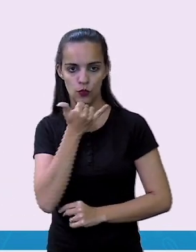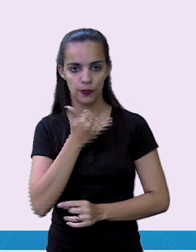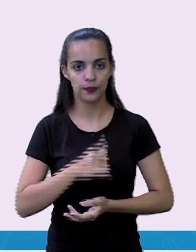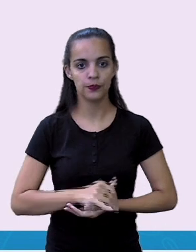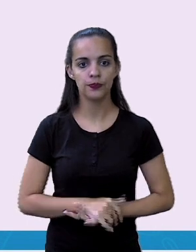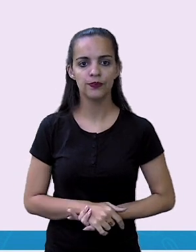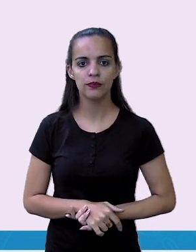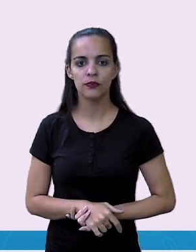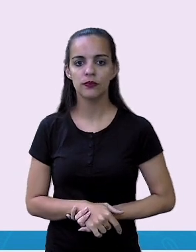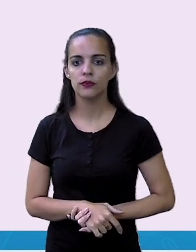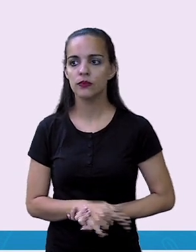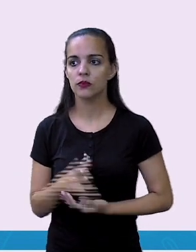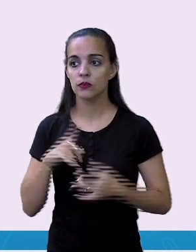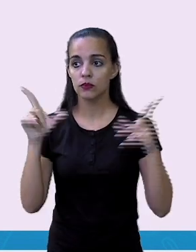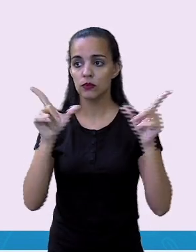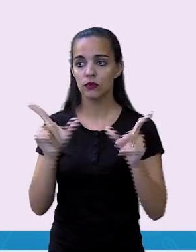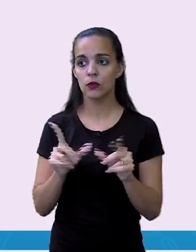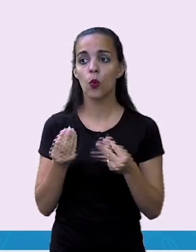e